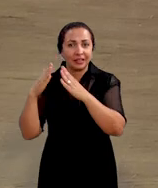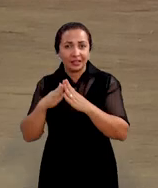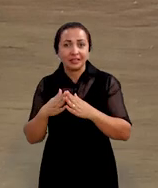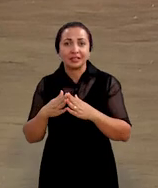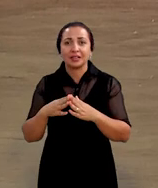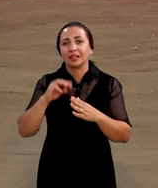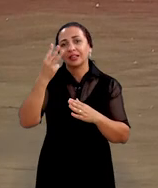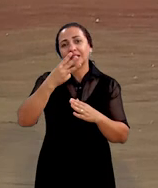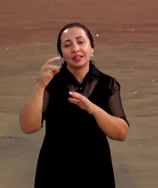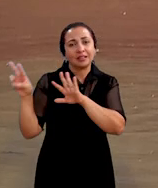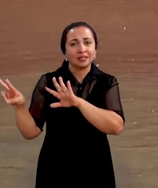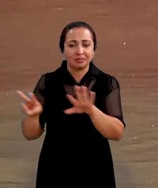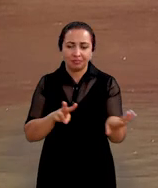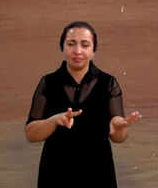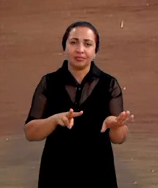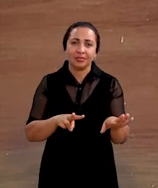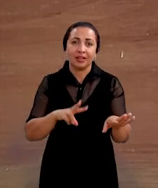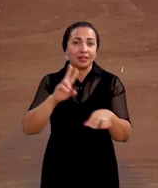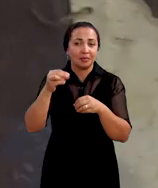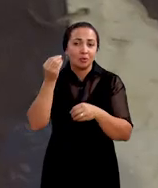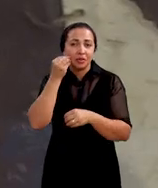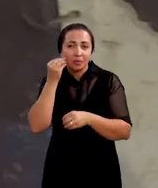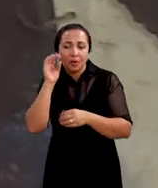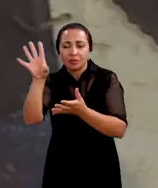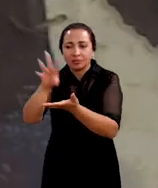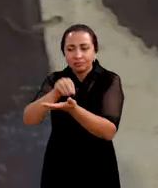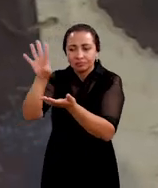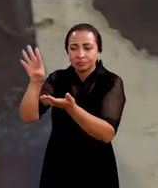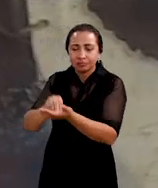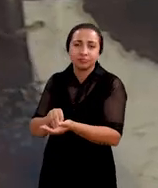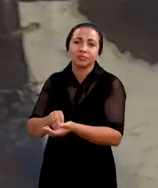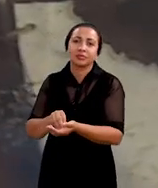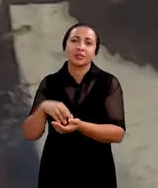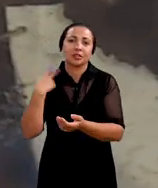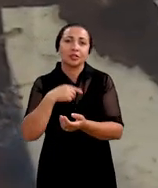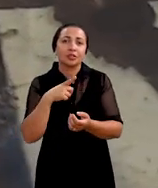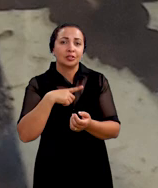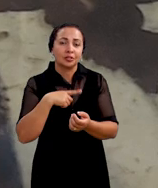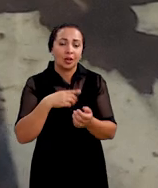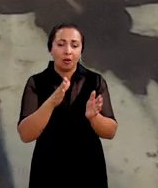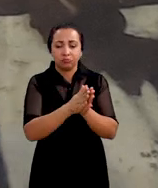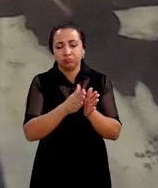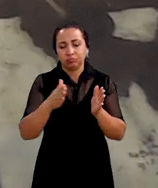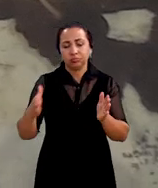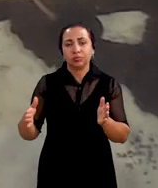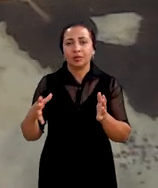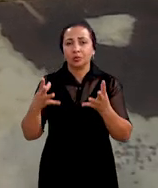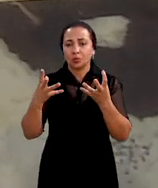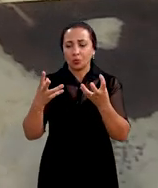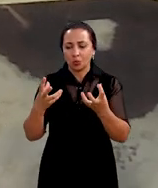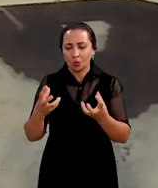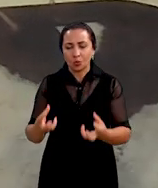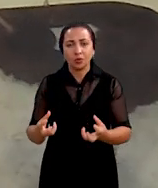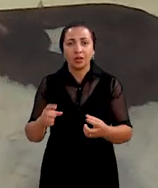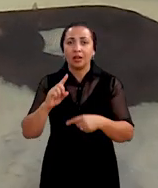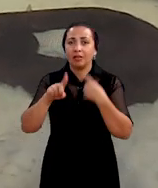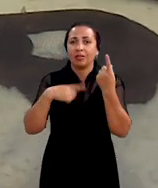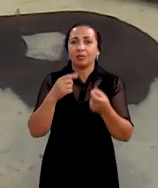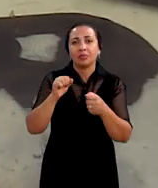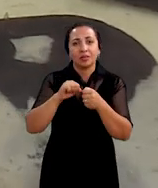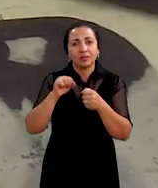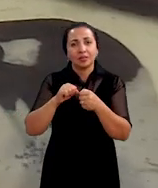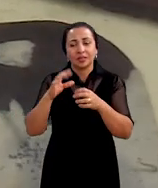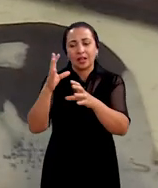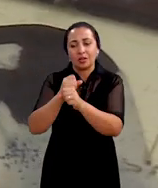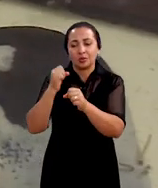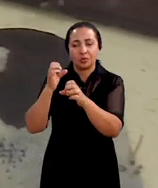nas residências das pessoas, por 3 semanas. Com essas amostras coletadas do campo, a gente tinha um período de secagem das